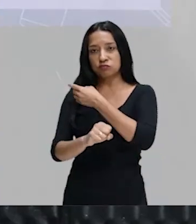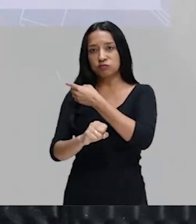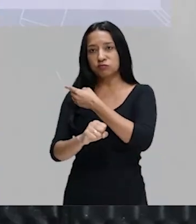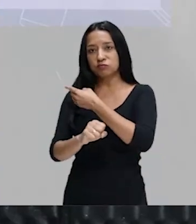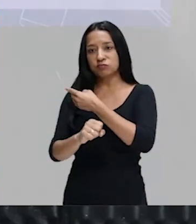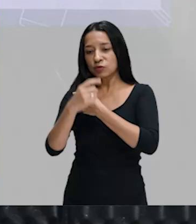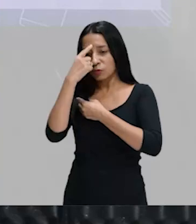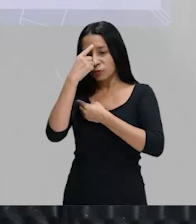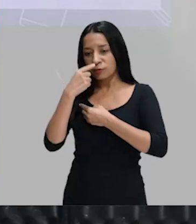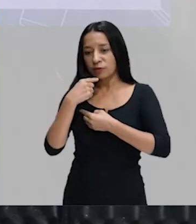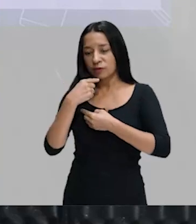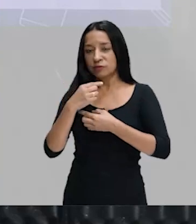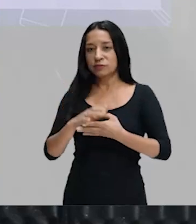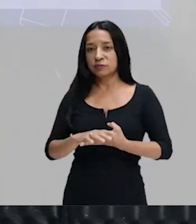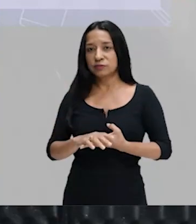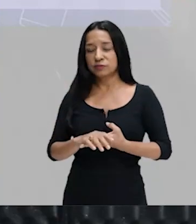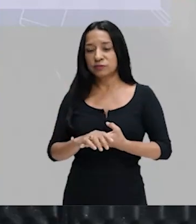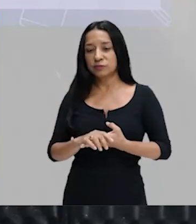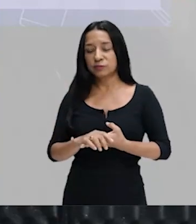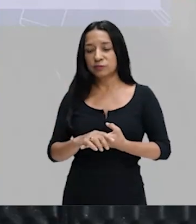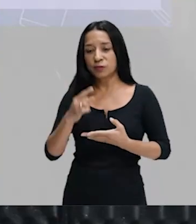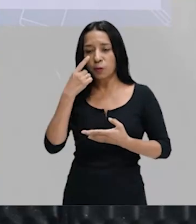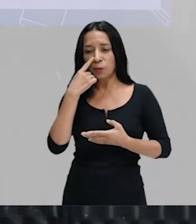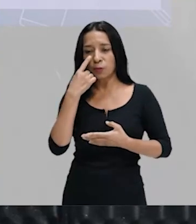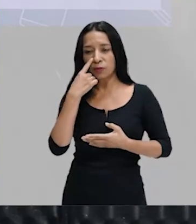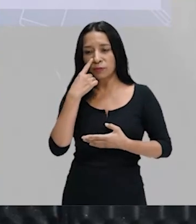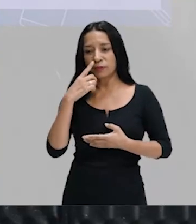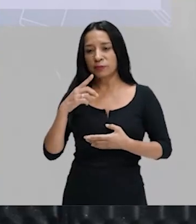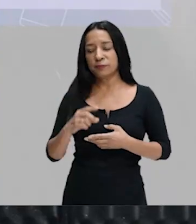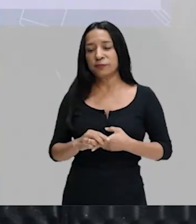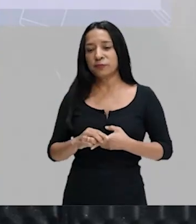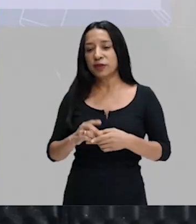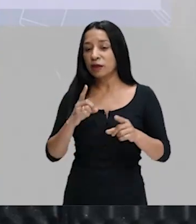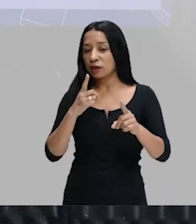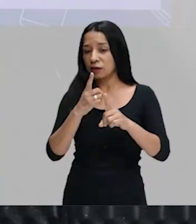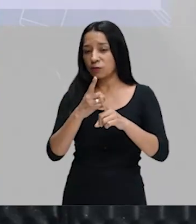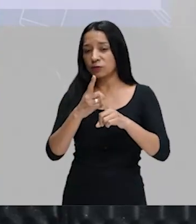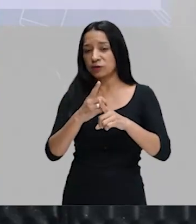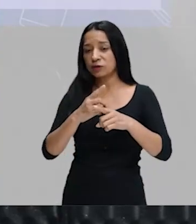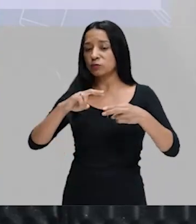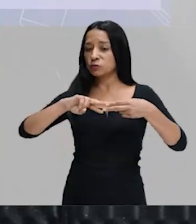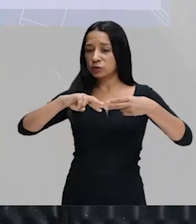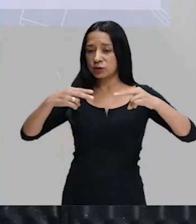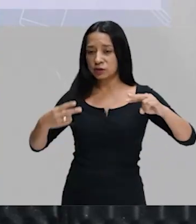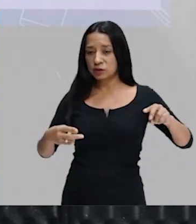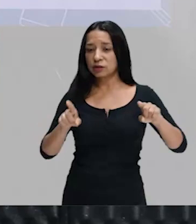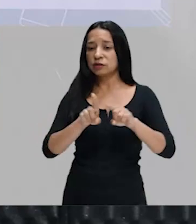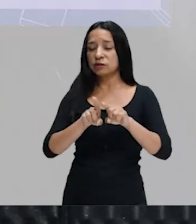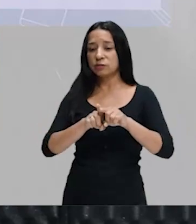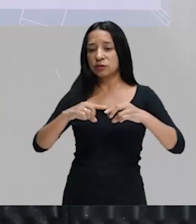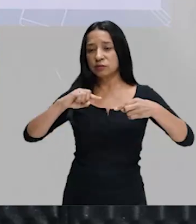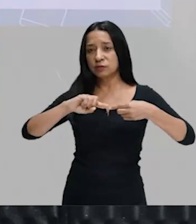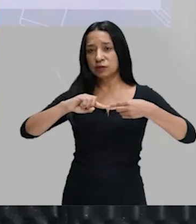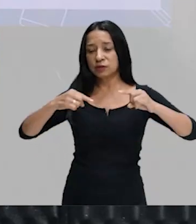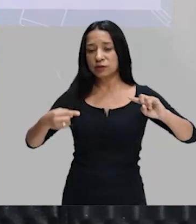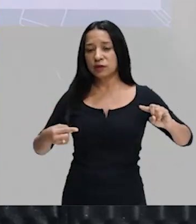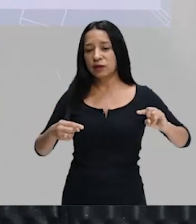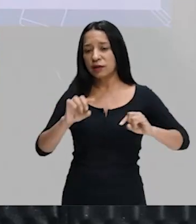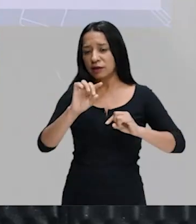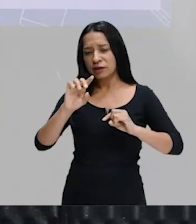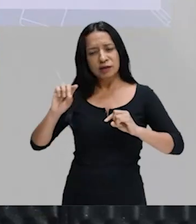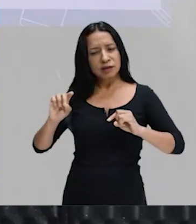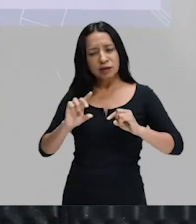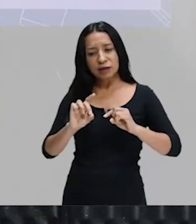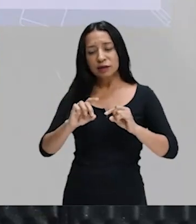ok? Nós encontramos pentoses no DNA e no RNA. Cada molécula dessa que vocês podem